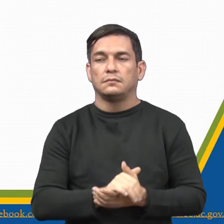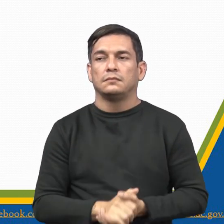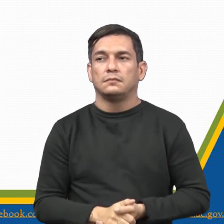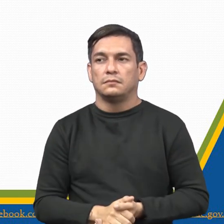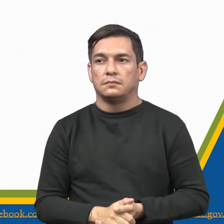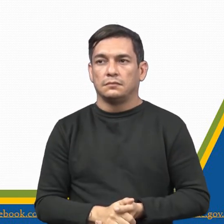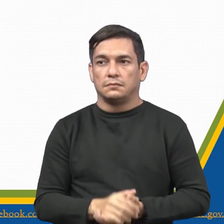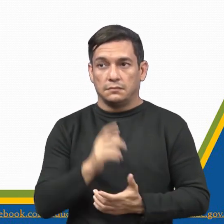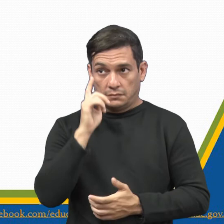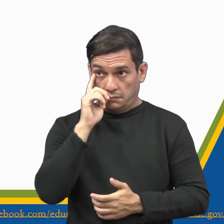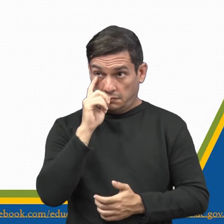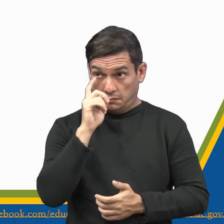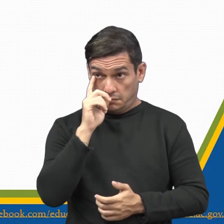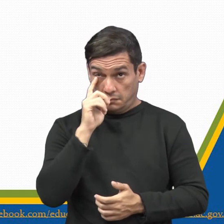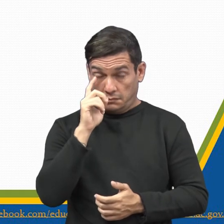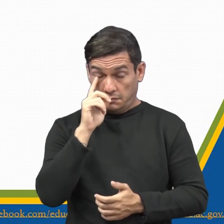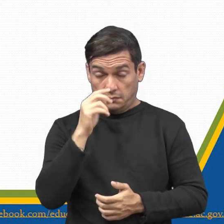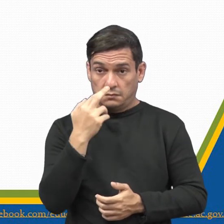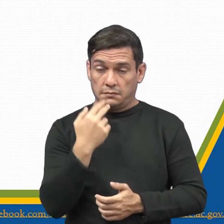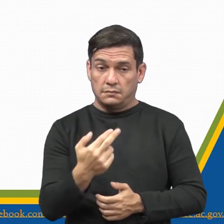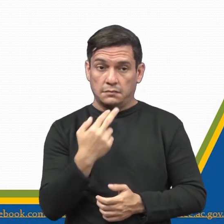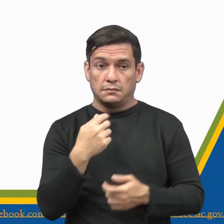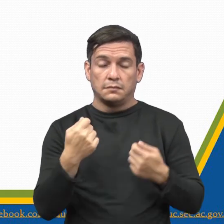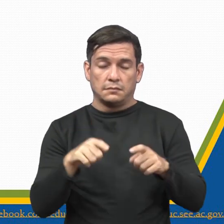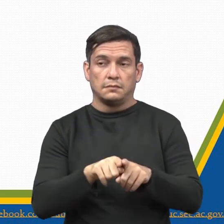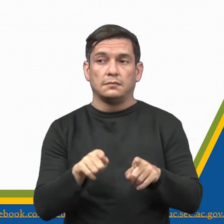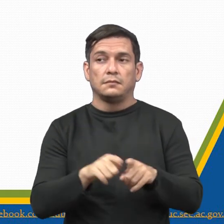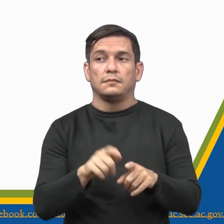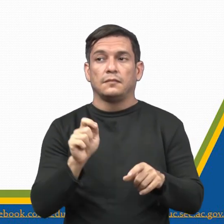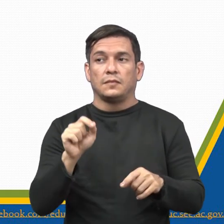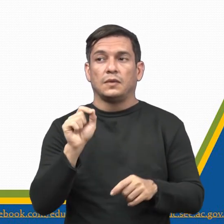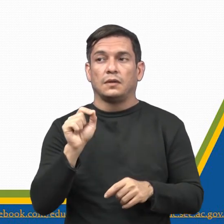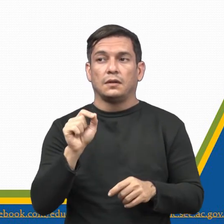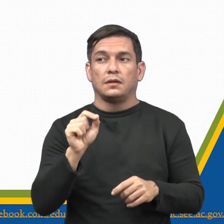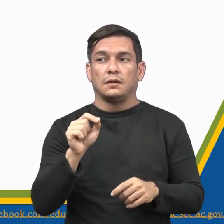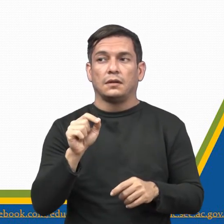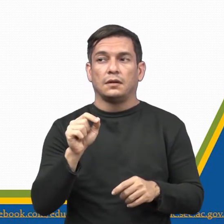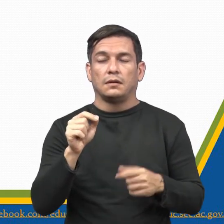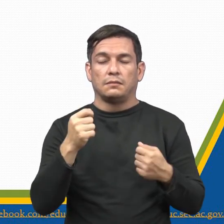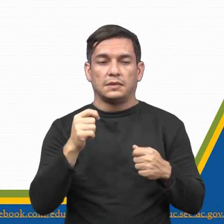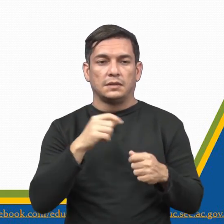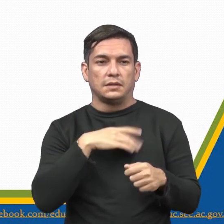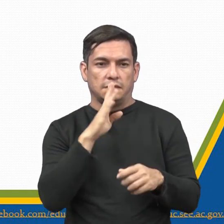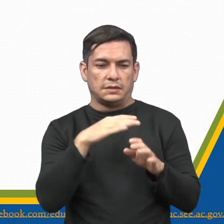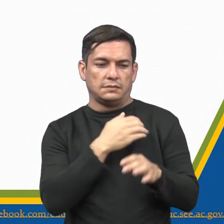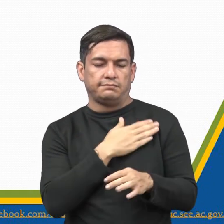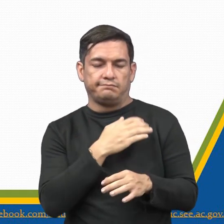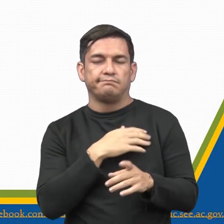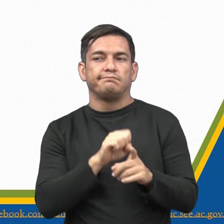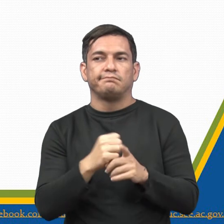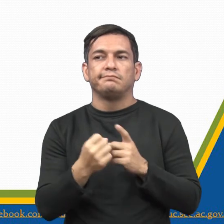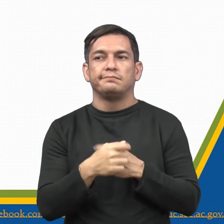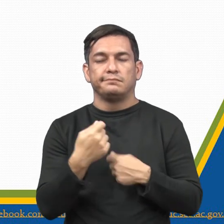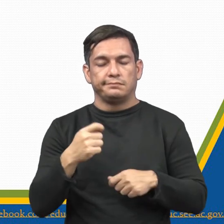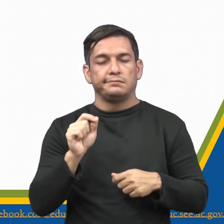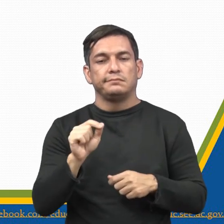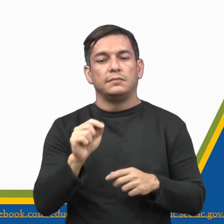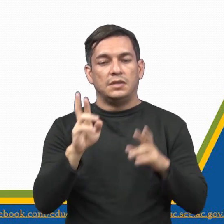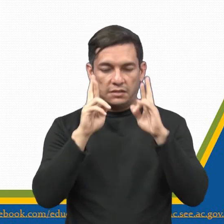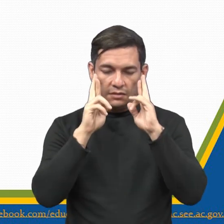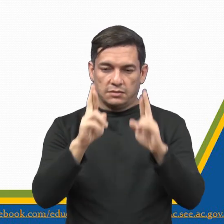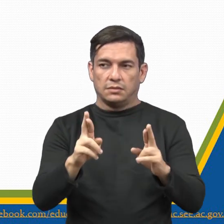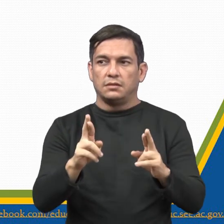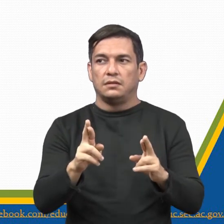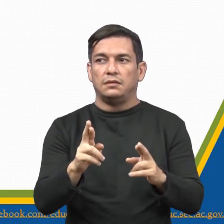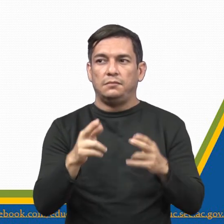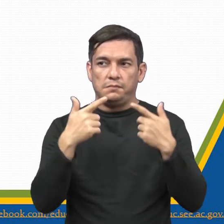língua. O idioma pode ser também um instrumento de dominação e discriminação social. Devemos, por isso,